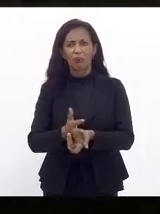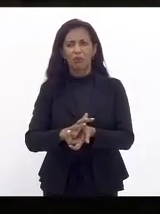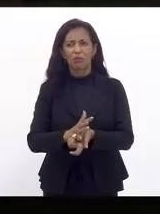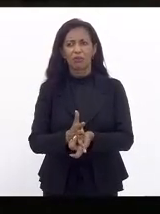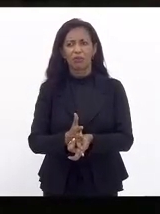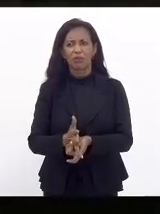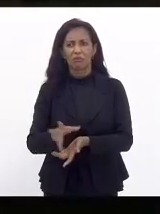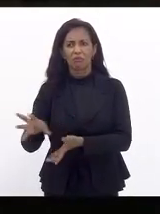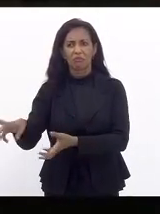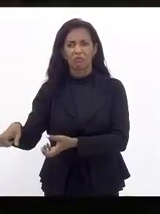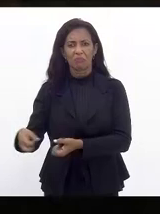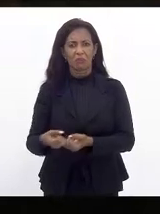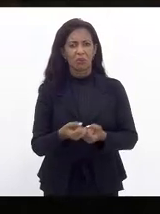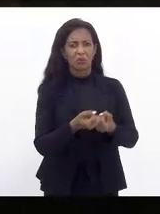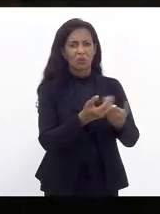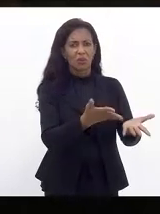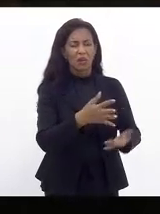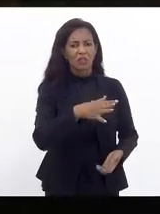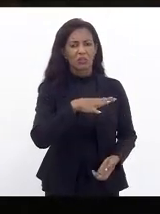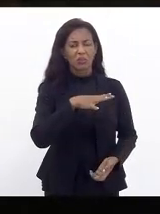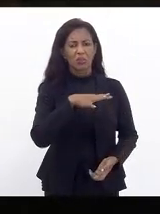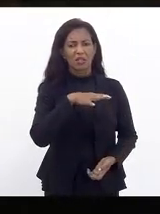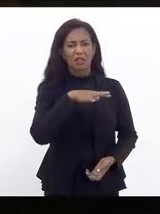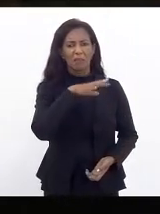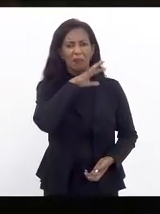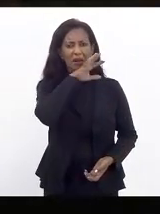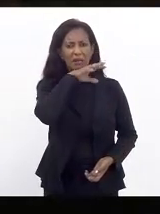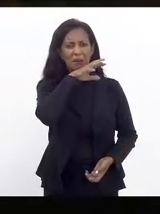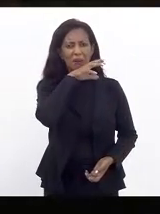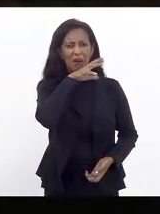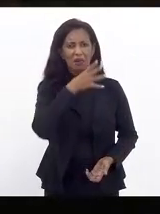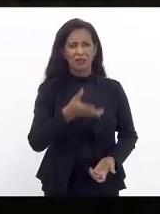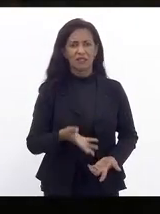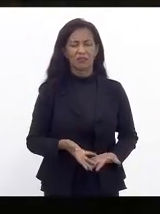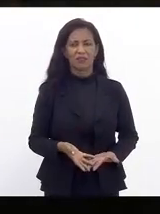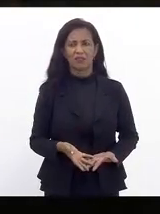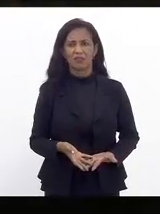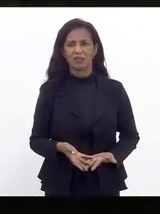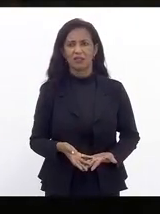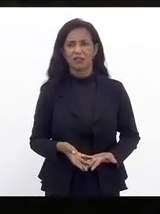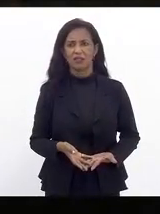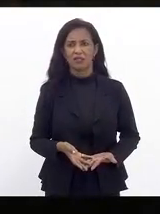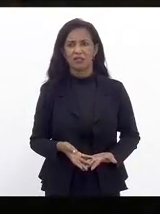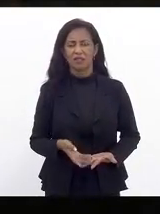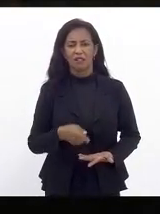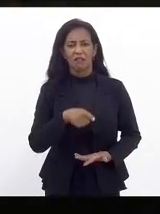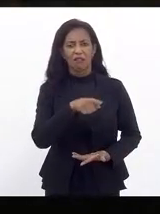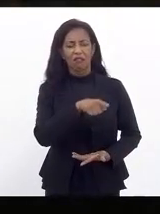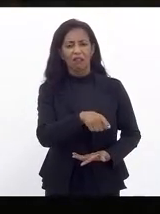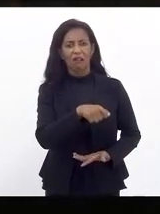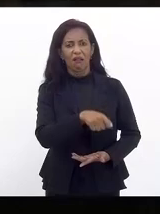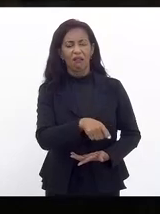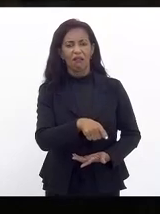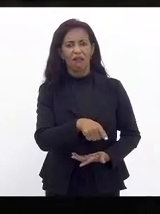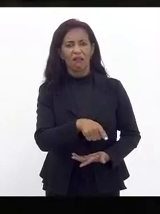para porcos e animais comerem. Está ali a